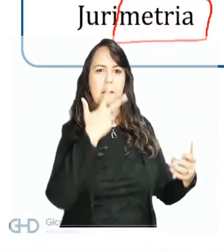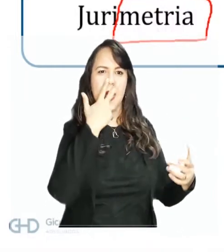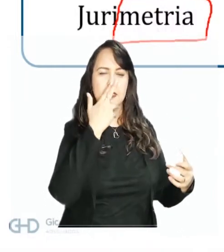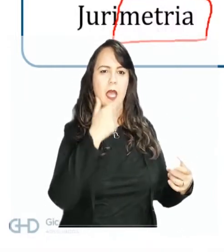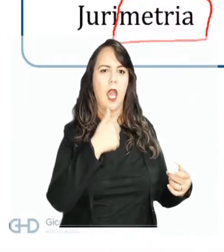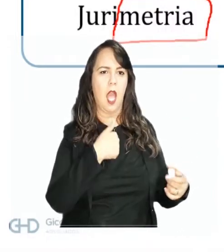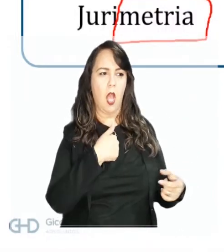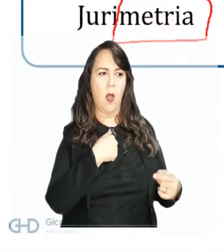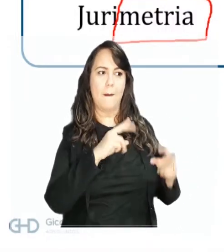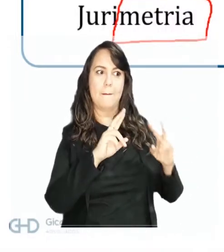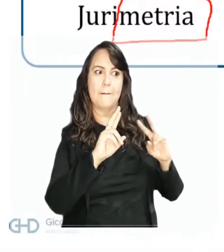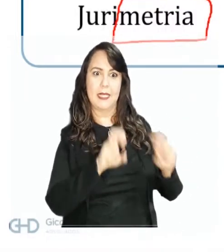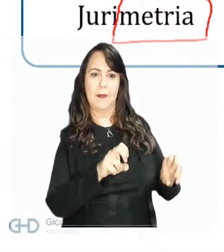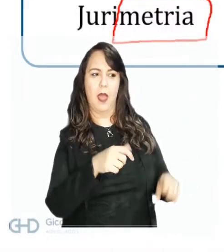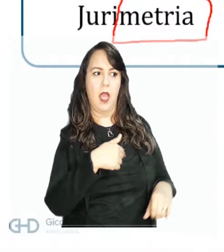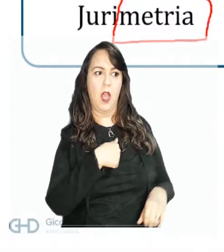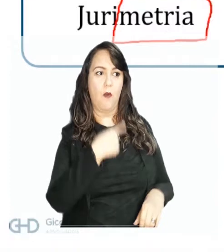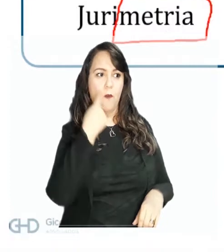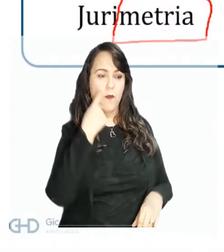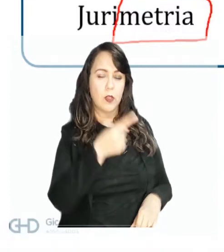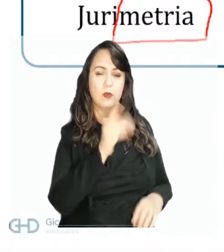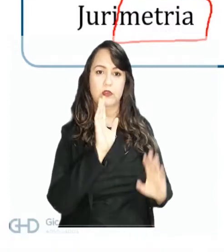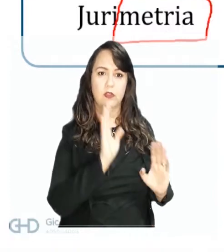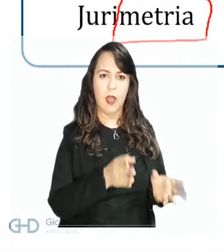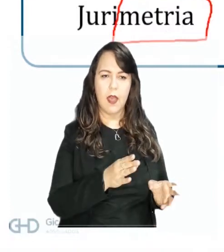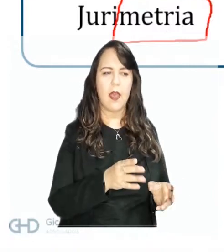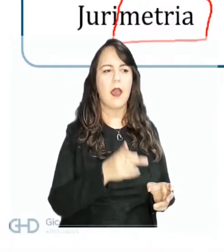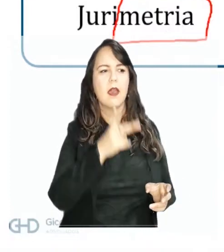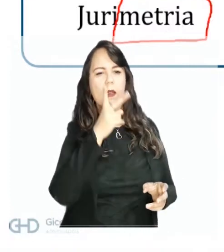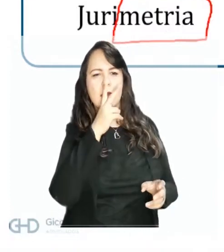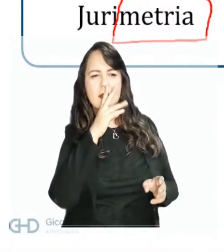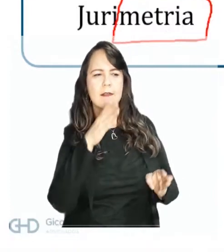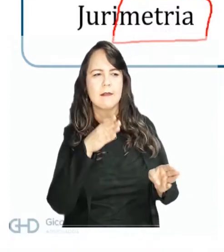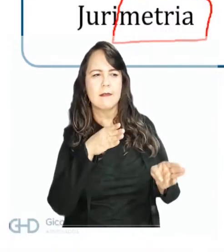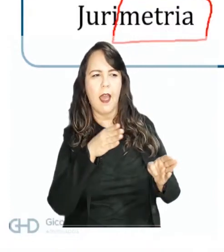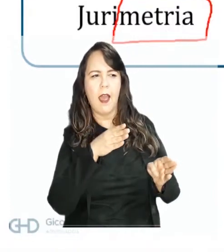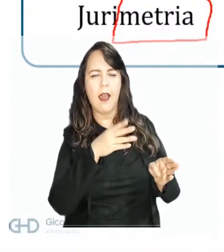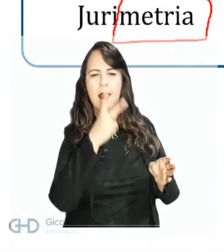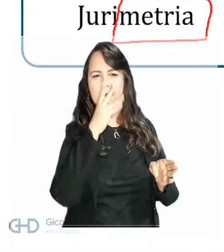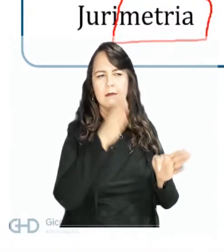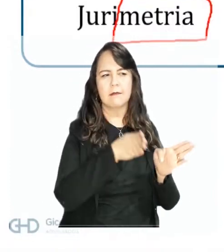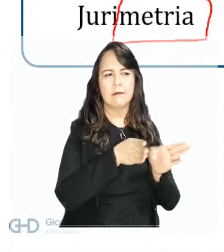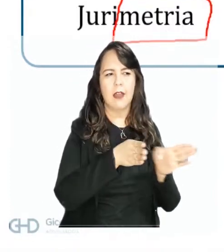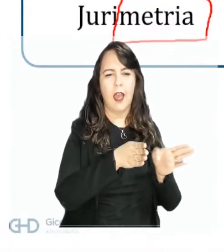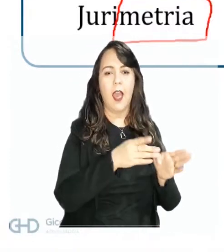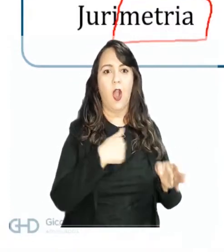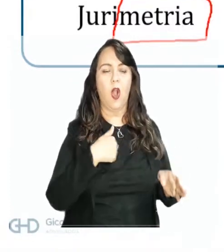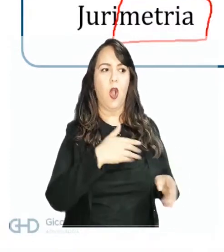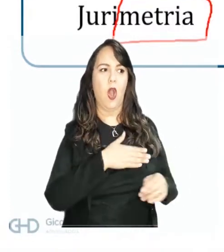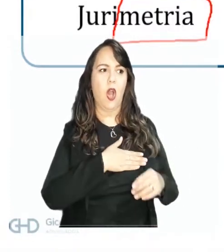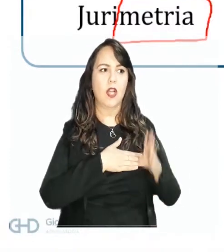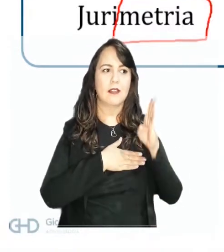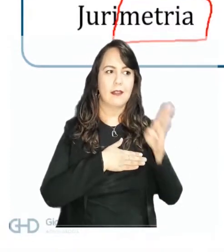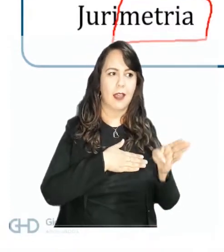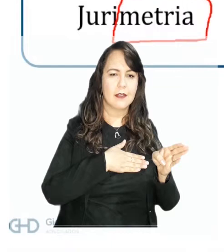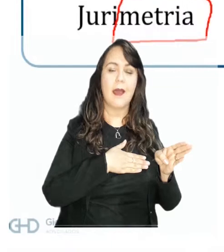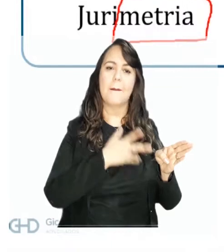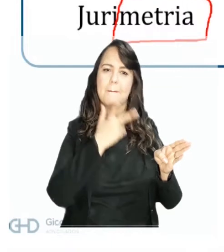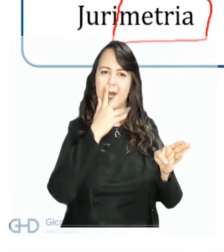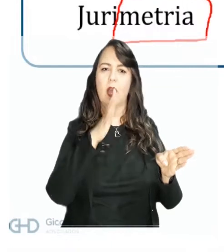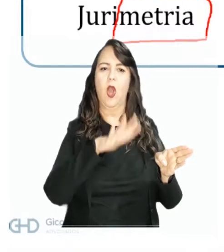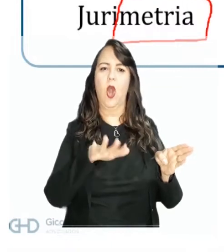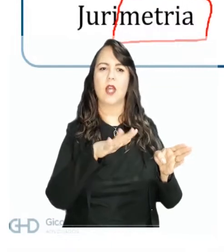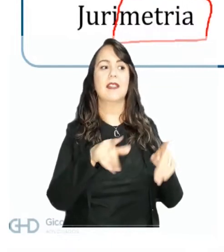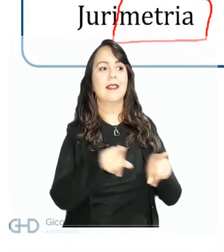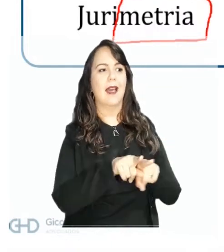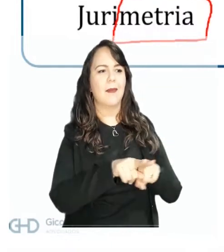usando data science, que quem gosta desse, em geral, também gosta desse. Não é uma relação